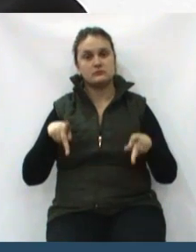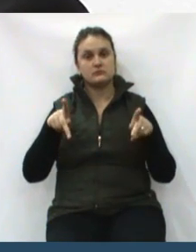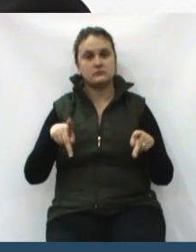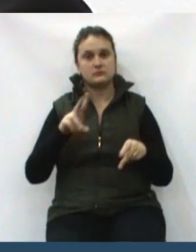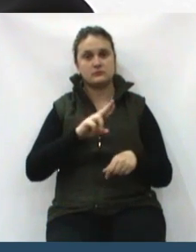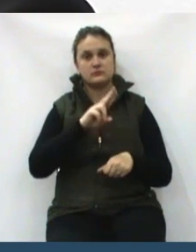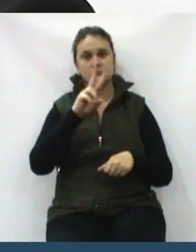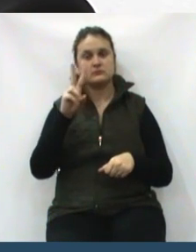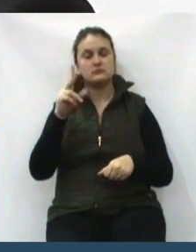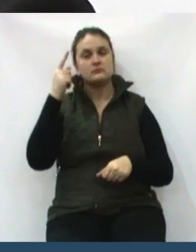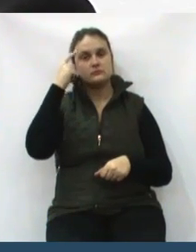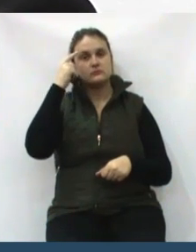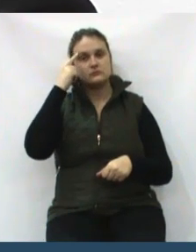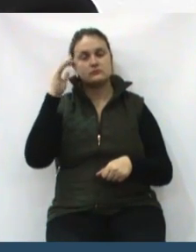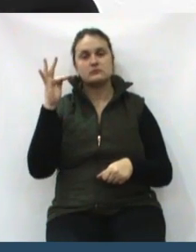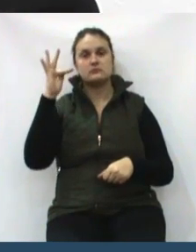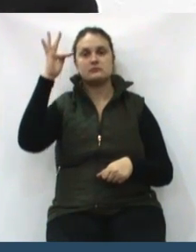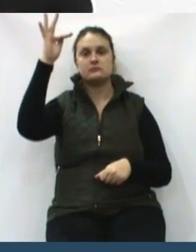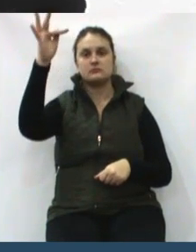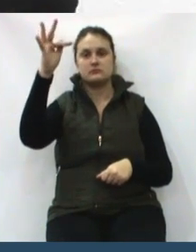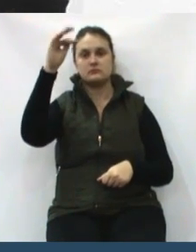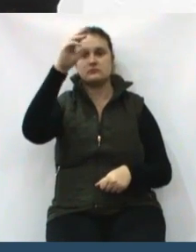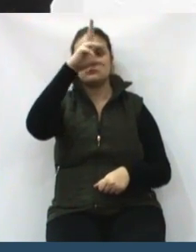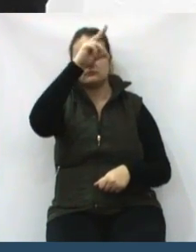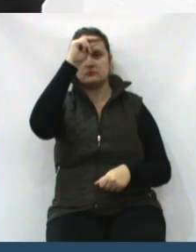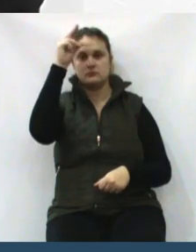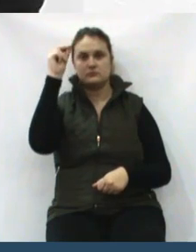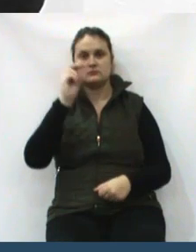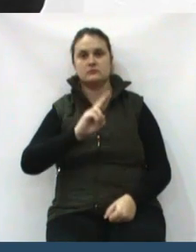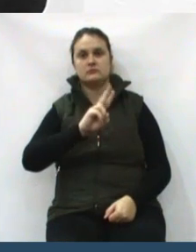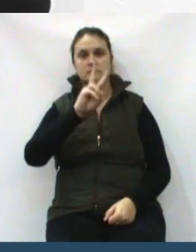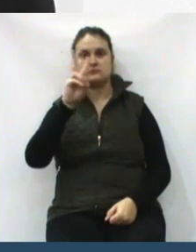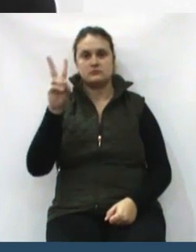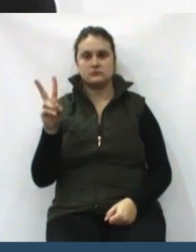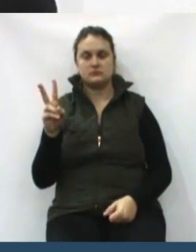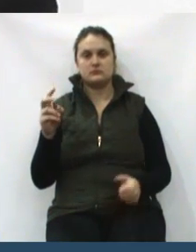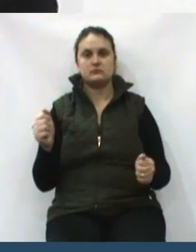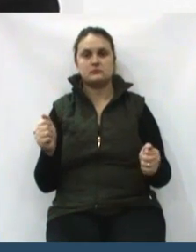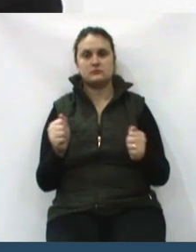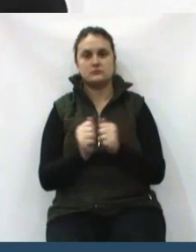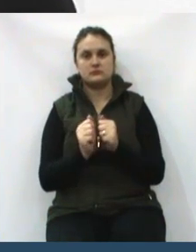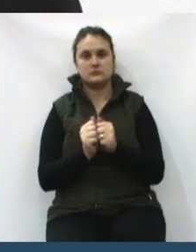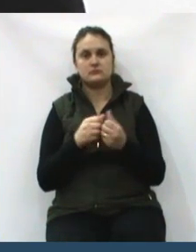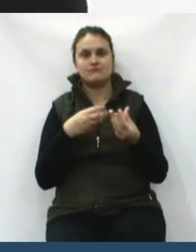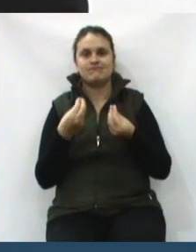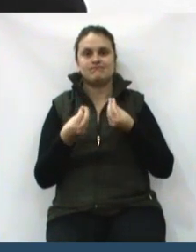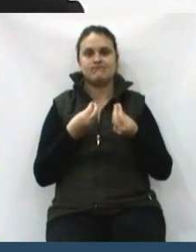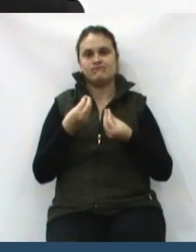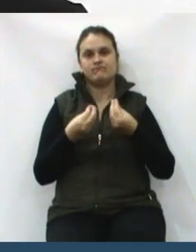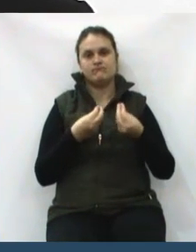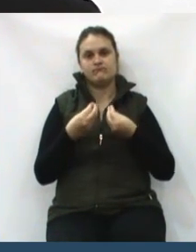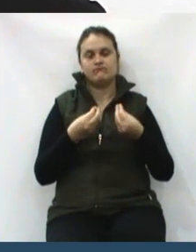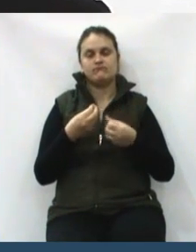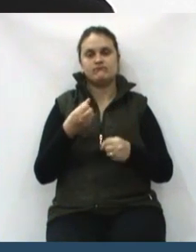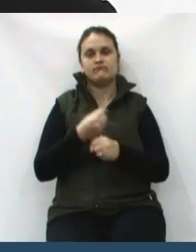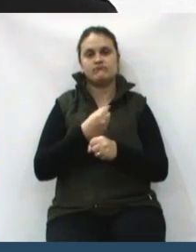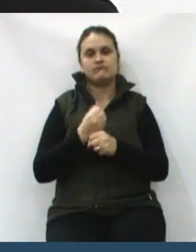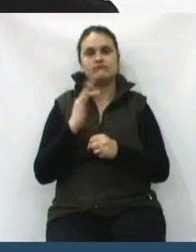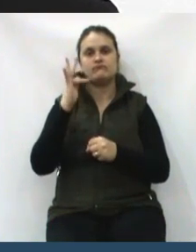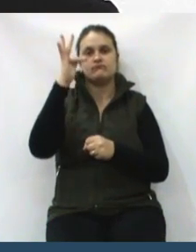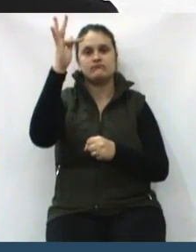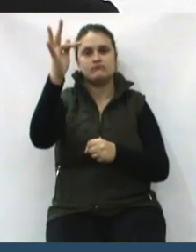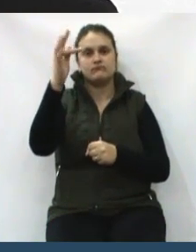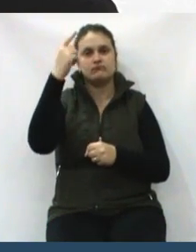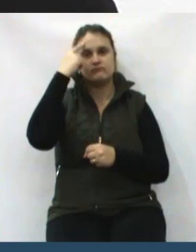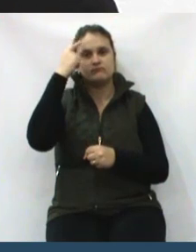Vitória e a prefeitura de Dona Vitória em sua forma longínqua de tratar,